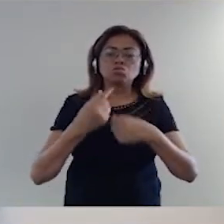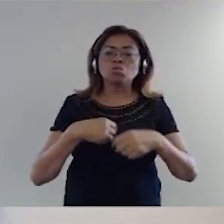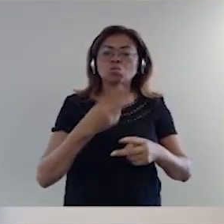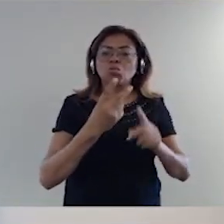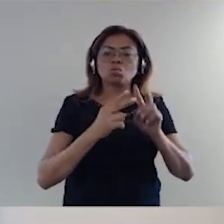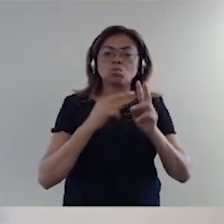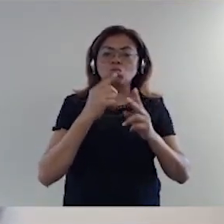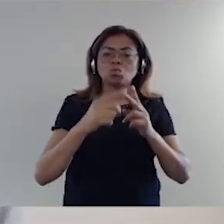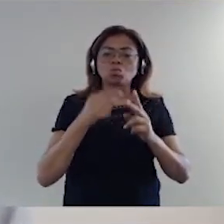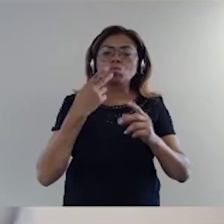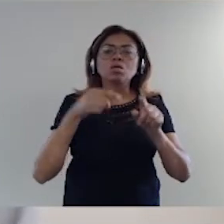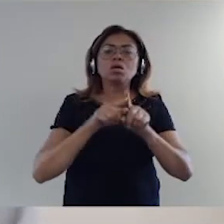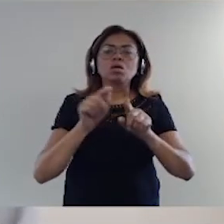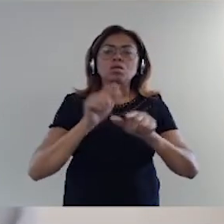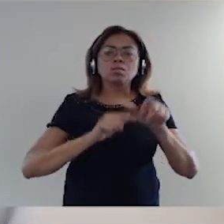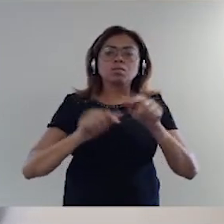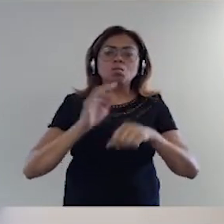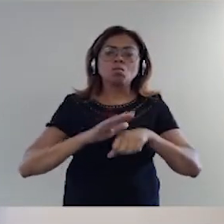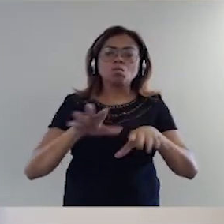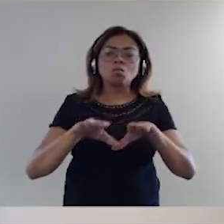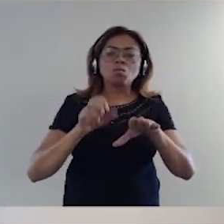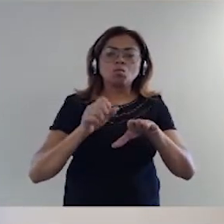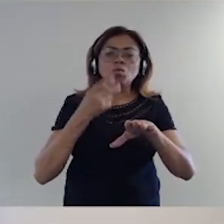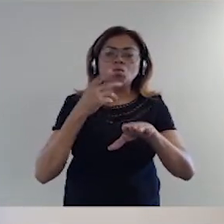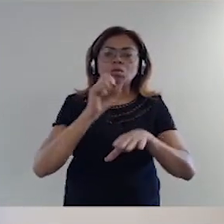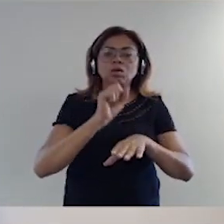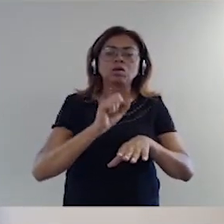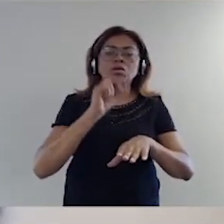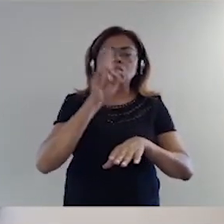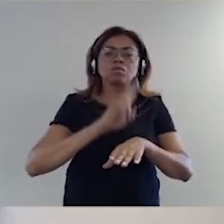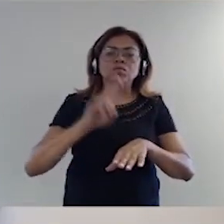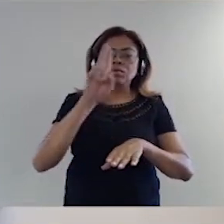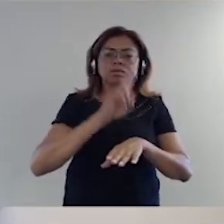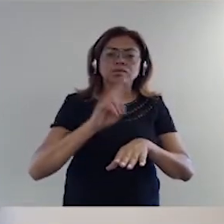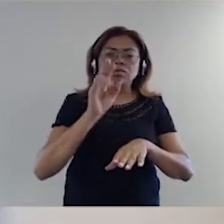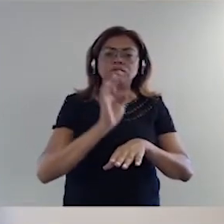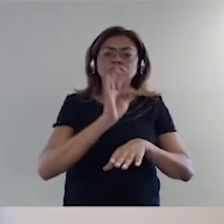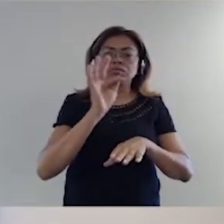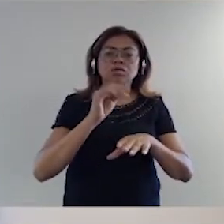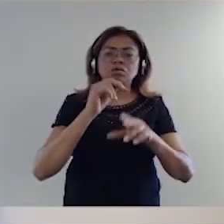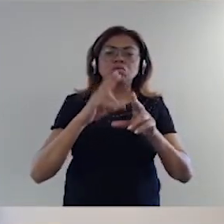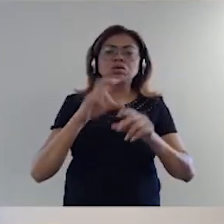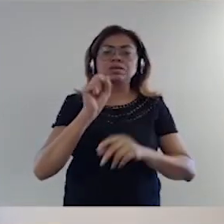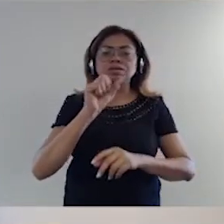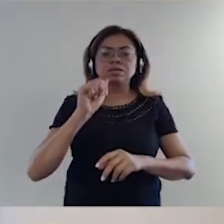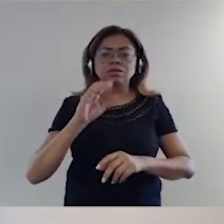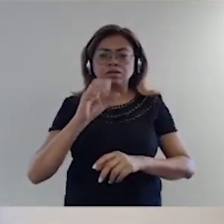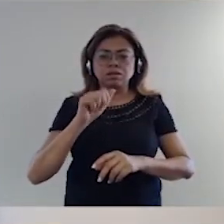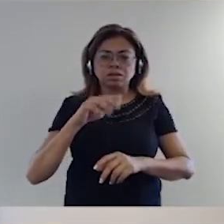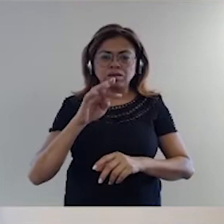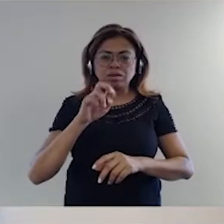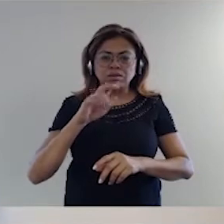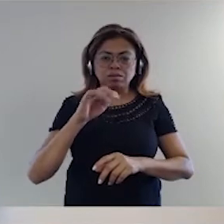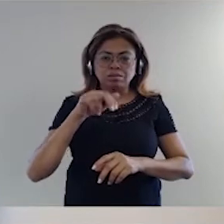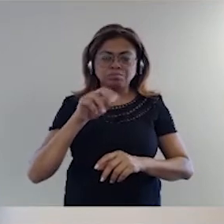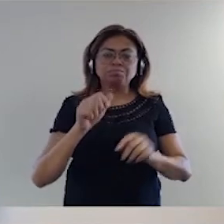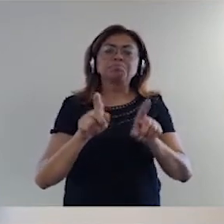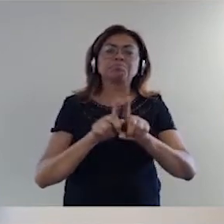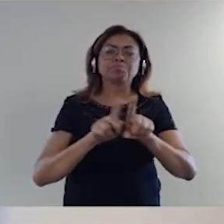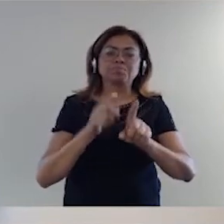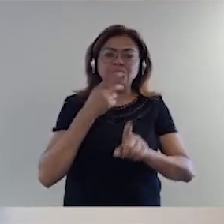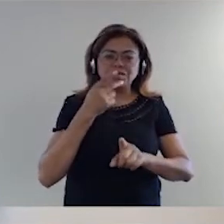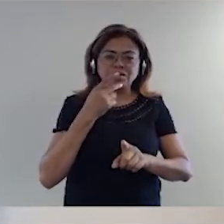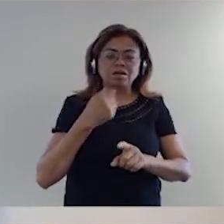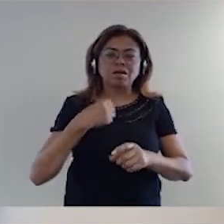Universidade Federal de Santa Catarina. Foi conselheiro federal da OAB Santa Catarina e juiz titular do